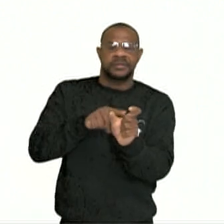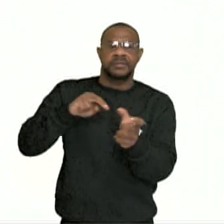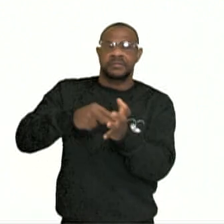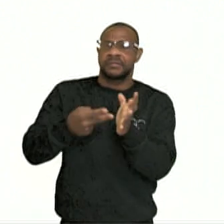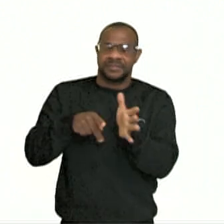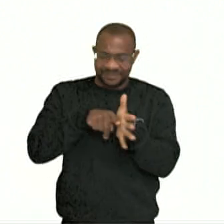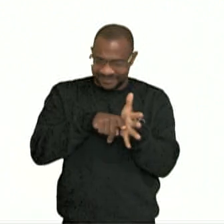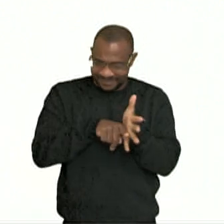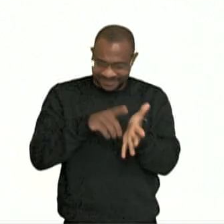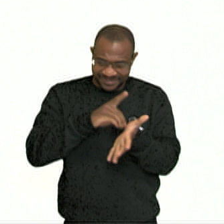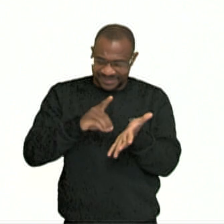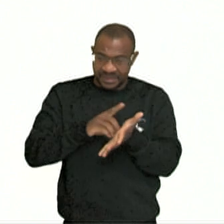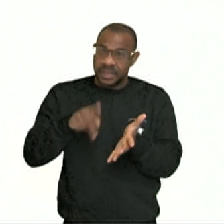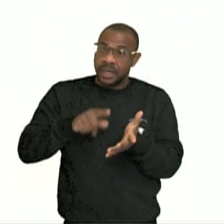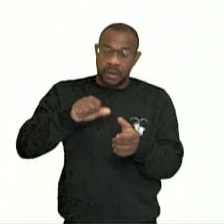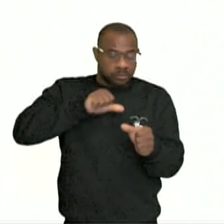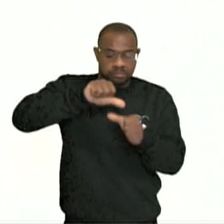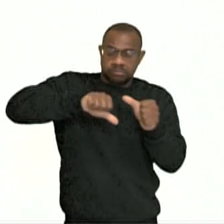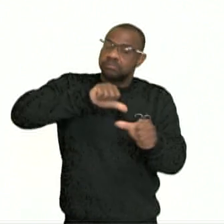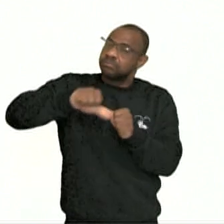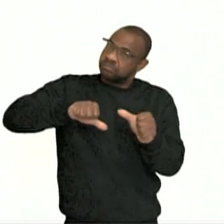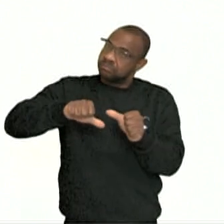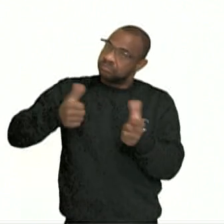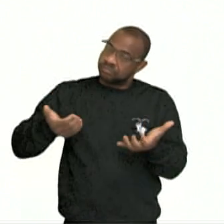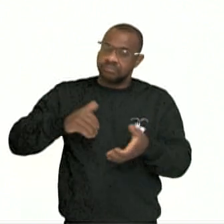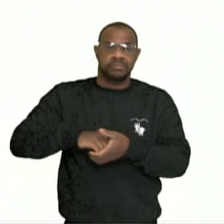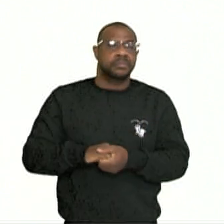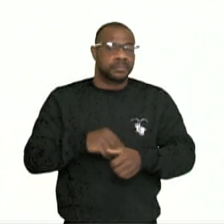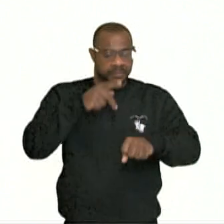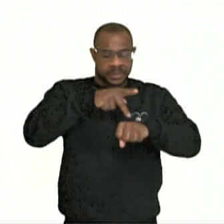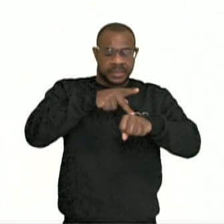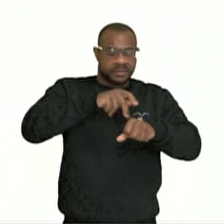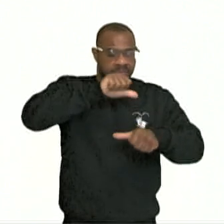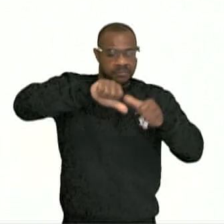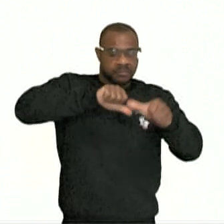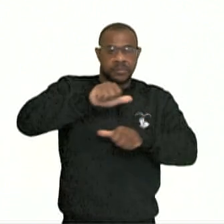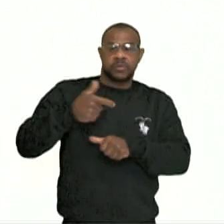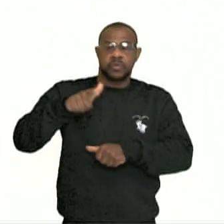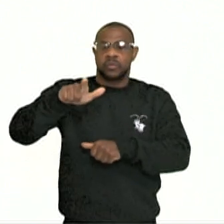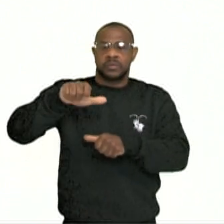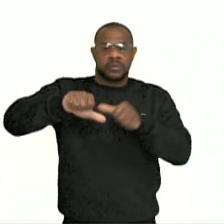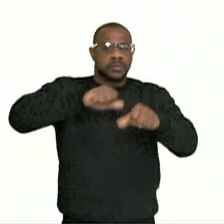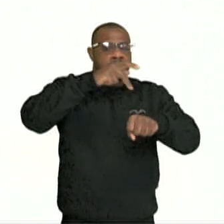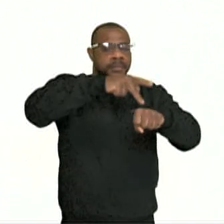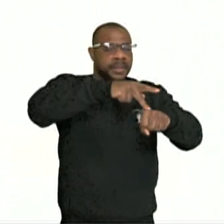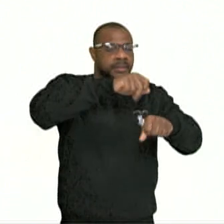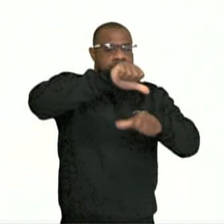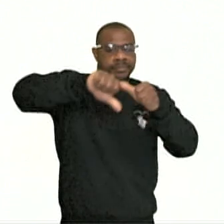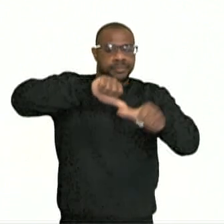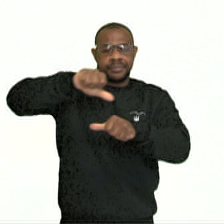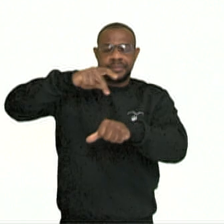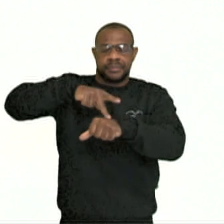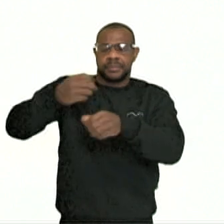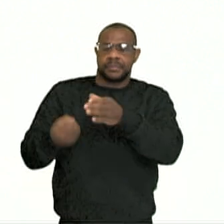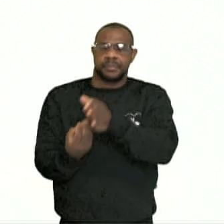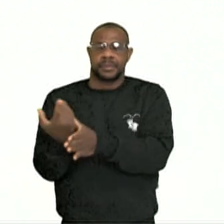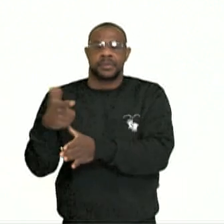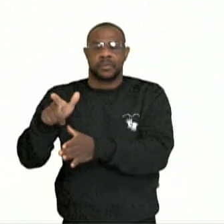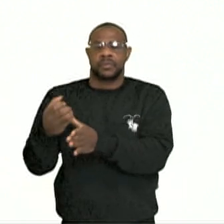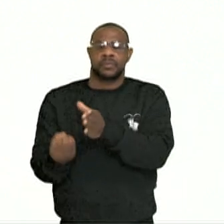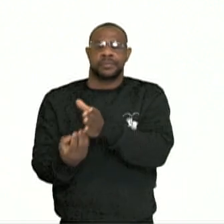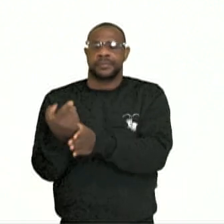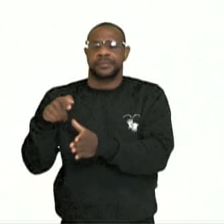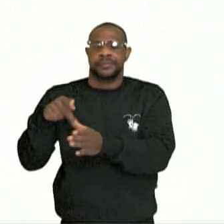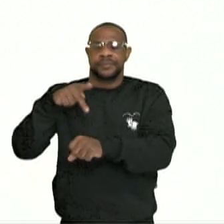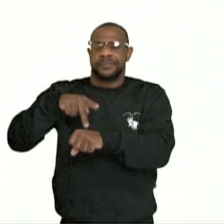transformada de outras rochas. Ou seja, para eu ter uma metamórfica, a ígnea ou magmática